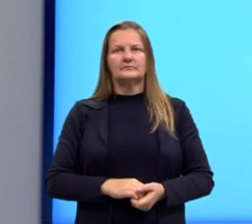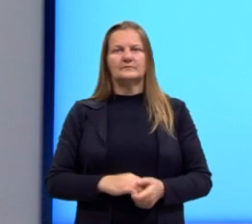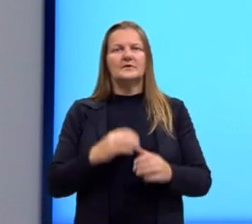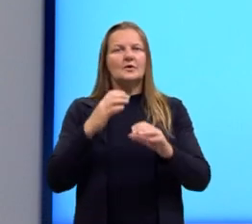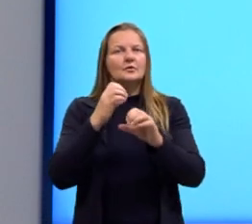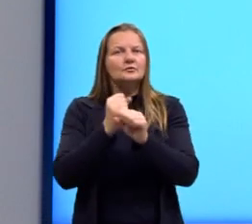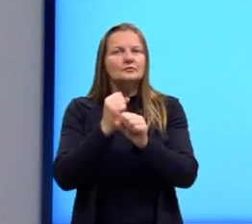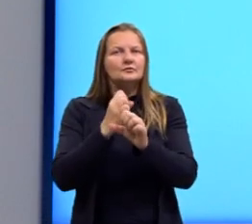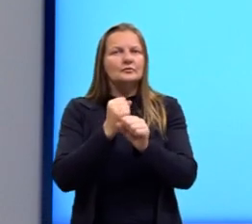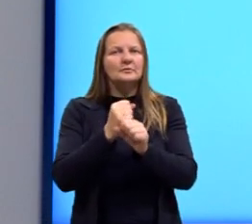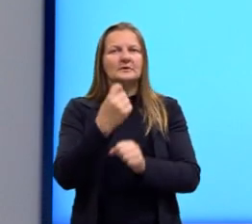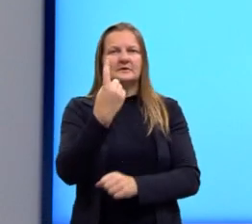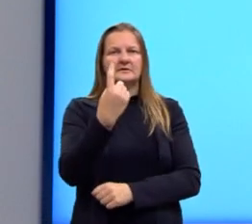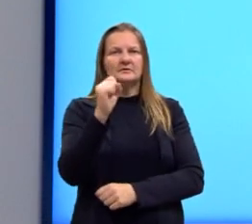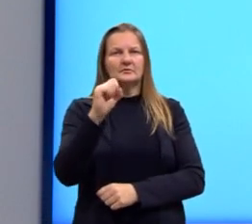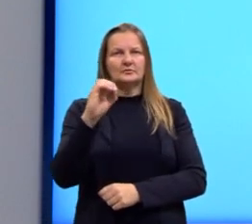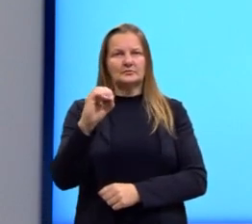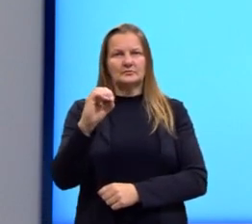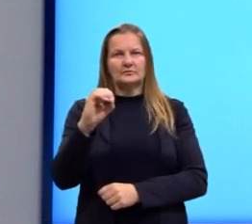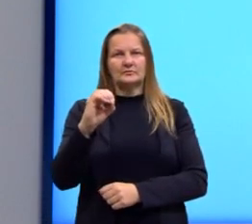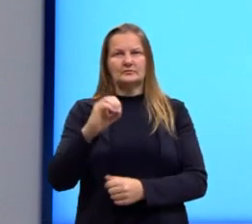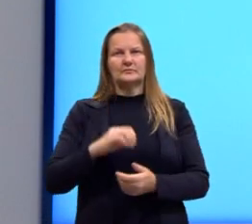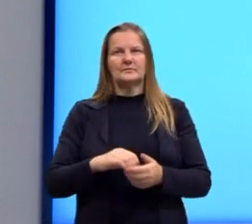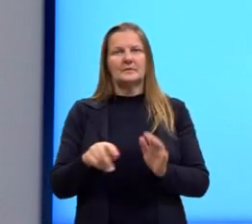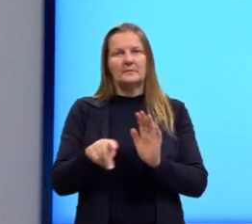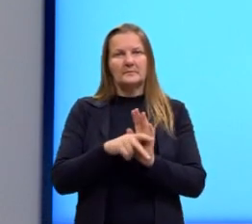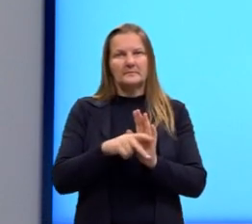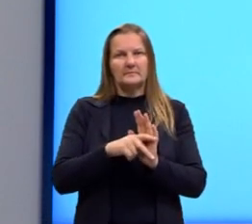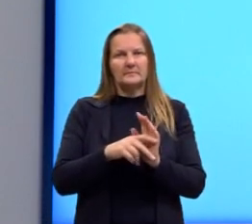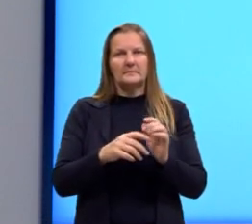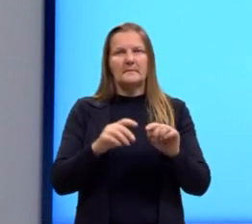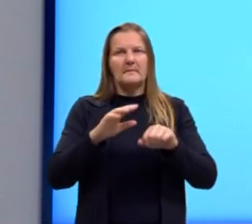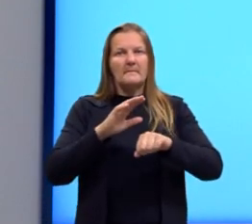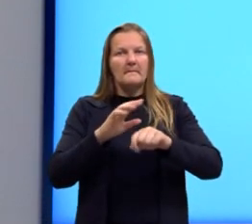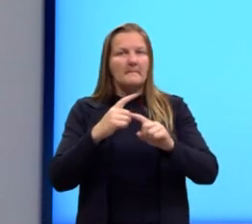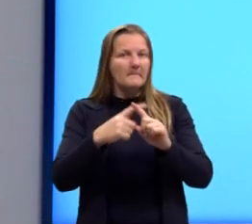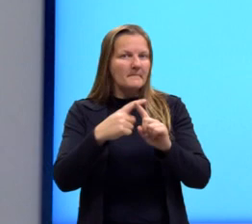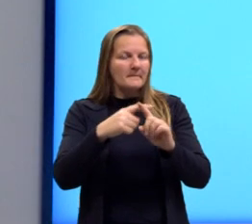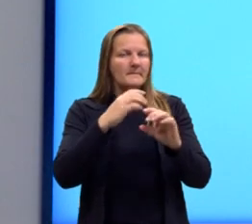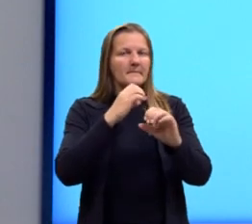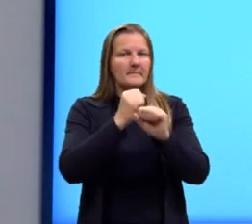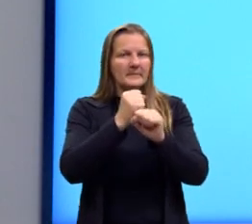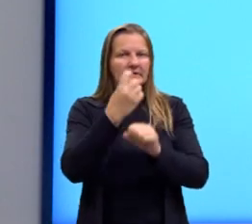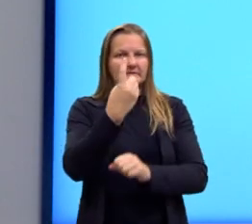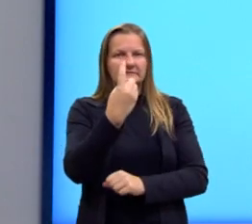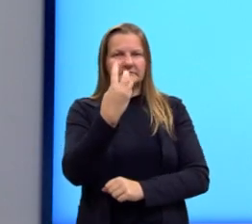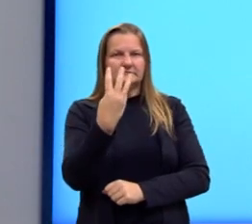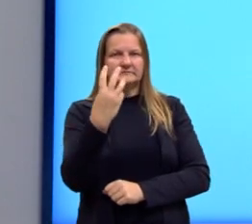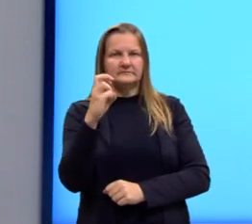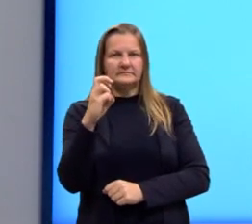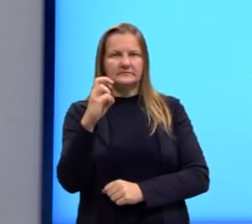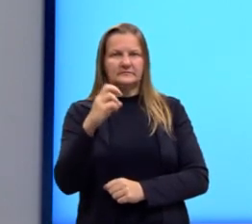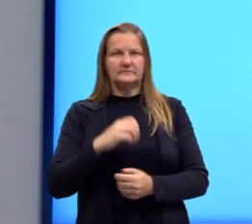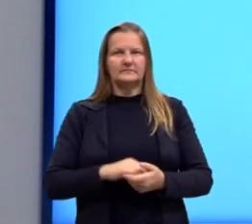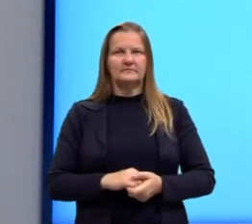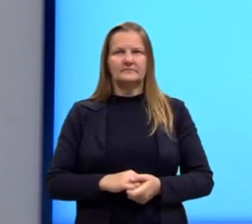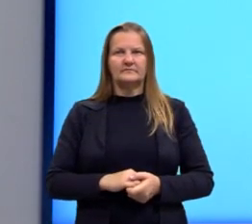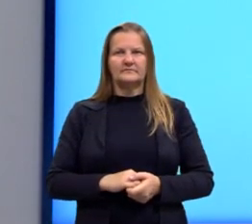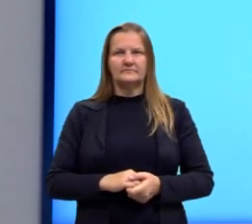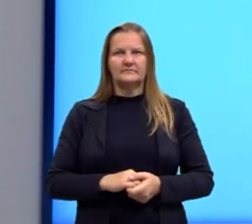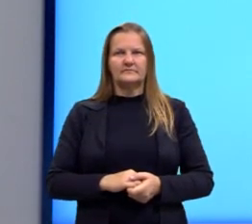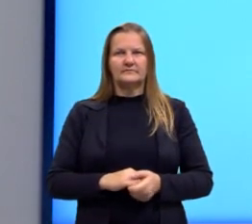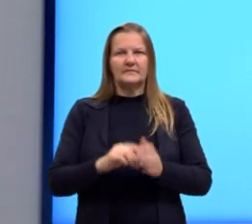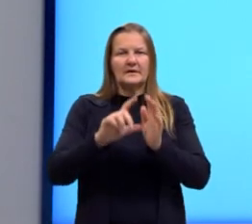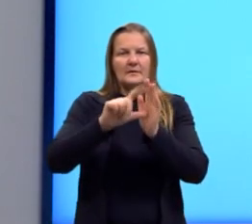somar 180 graus que era a posição que já estava mais 135 graus então